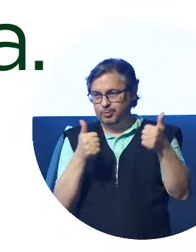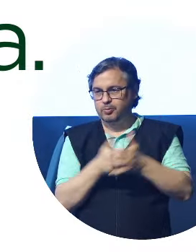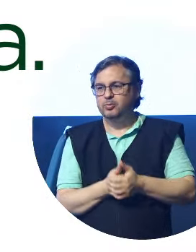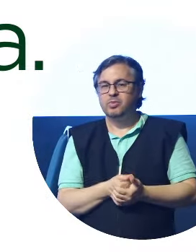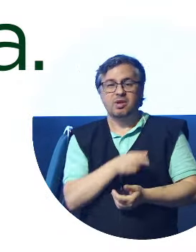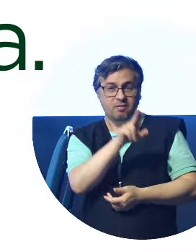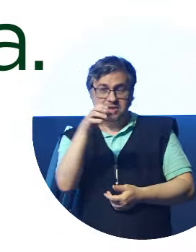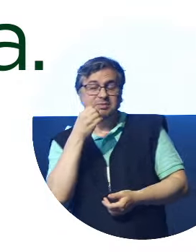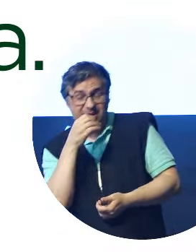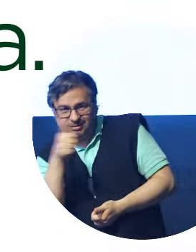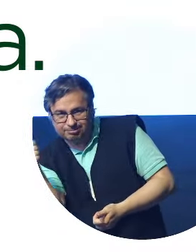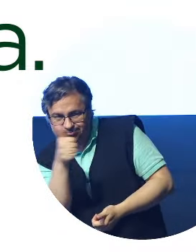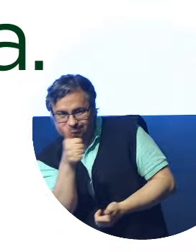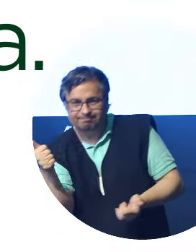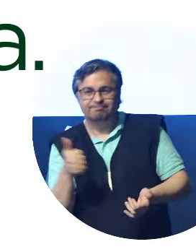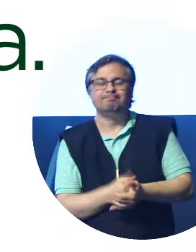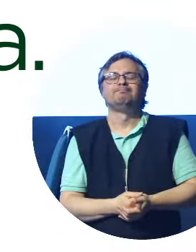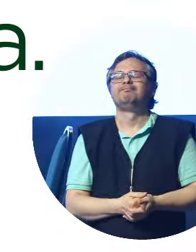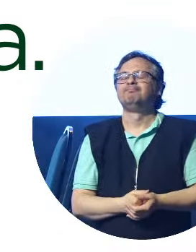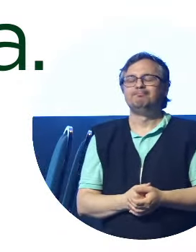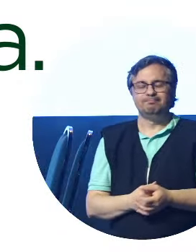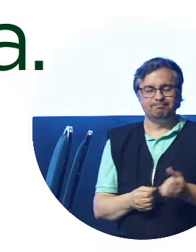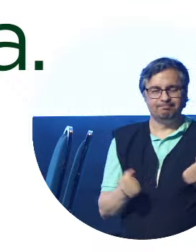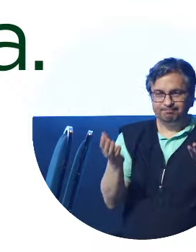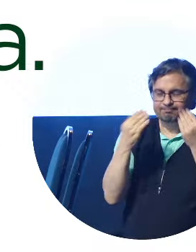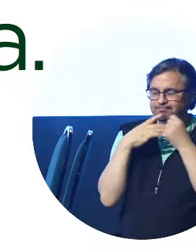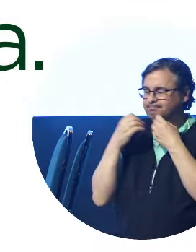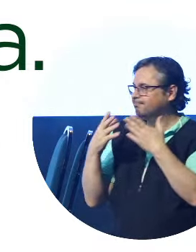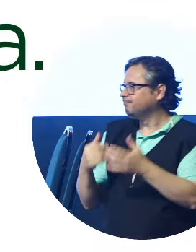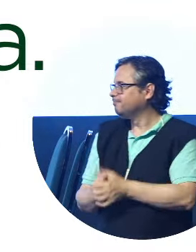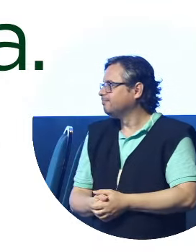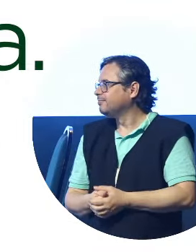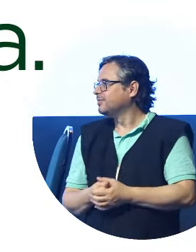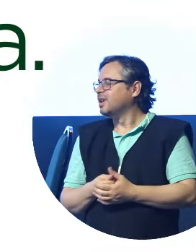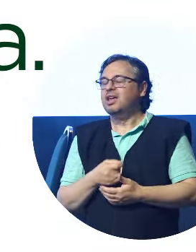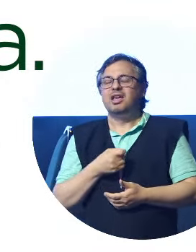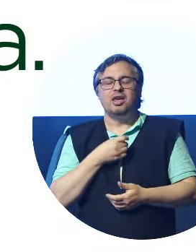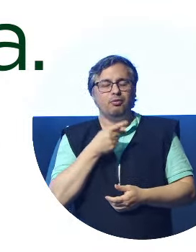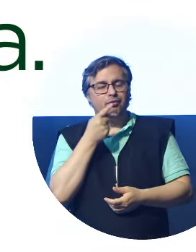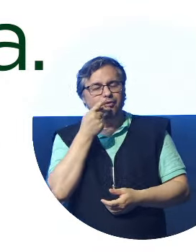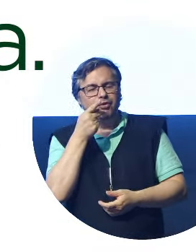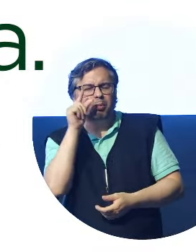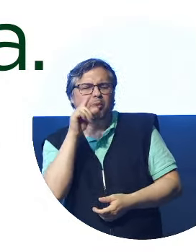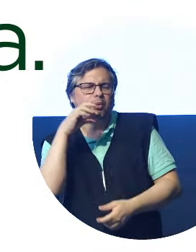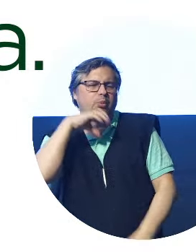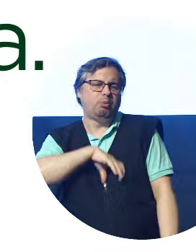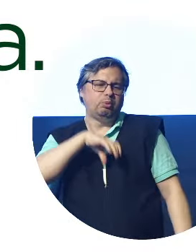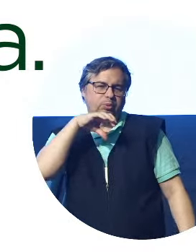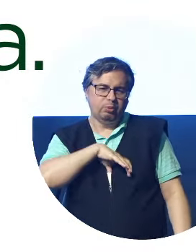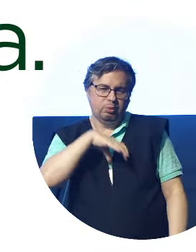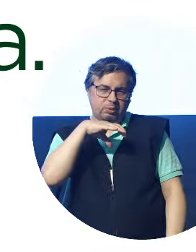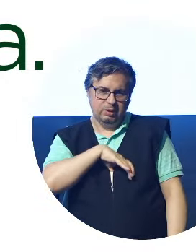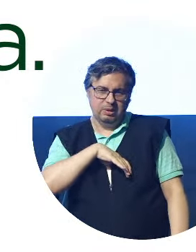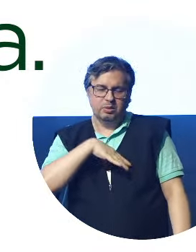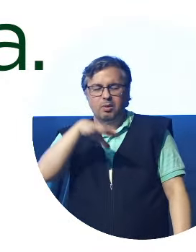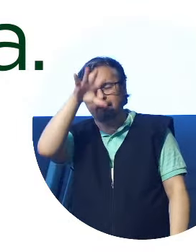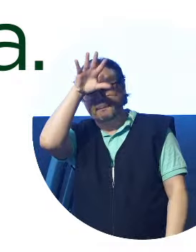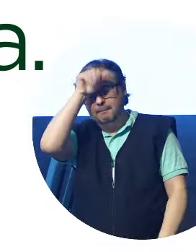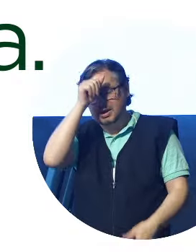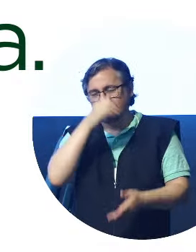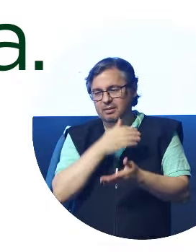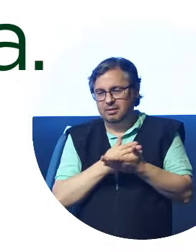Vocês estão bem? Bem. Desculpe, eu não muito bem falo português. Apenas eu pouco